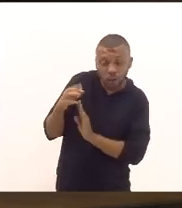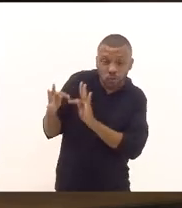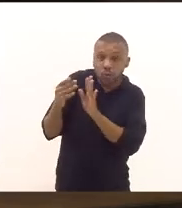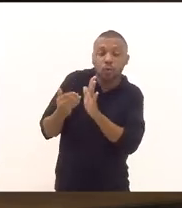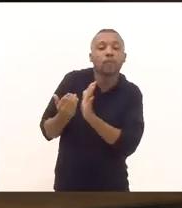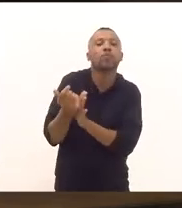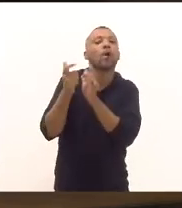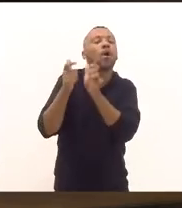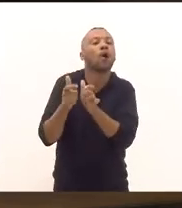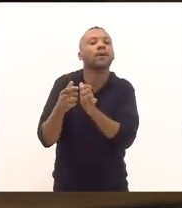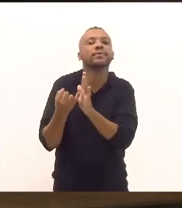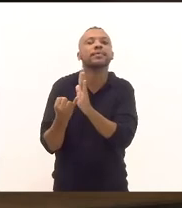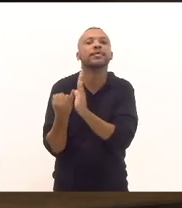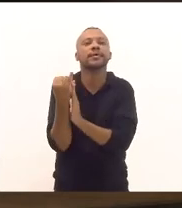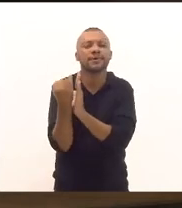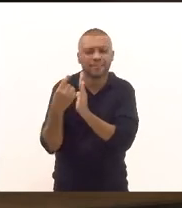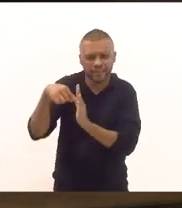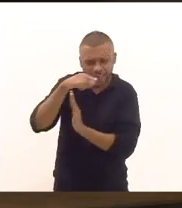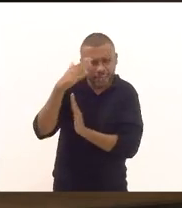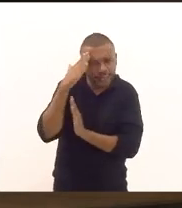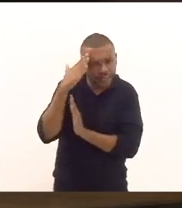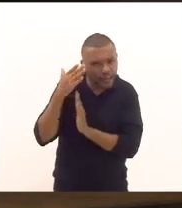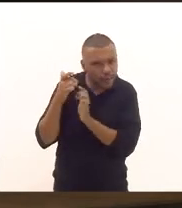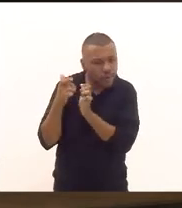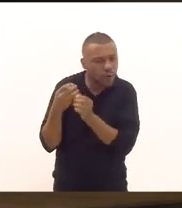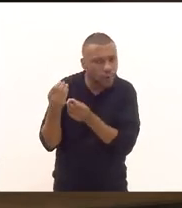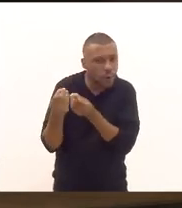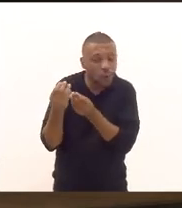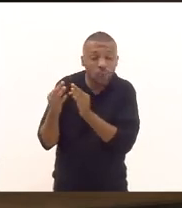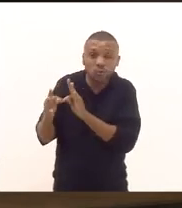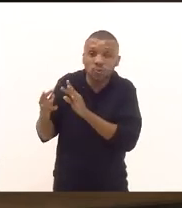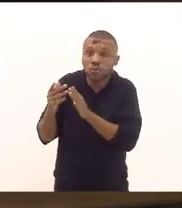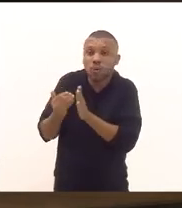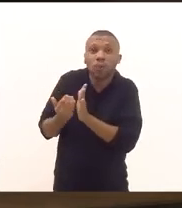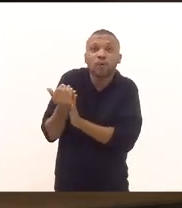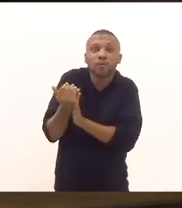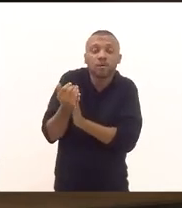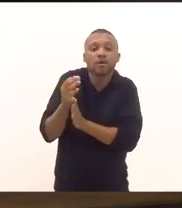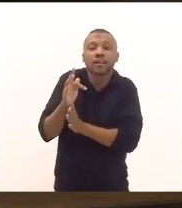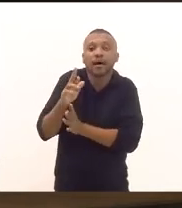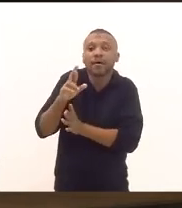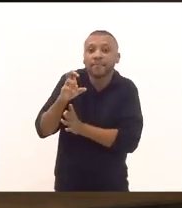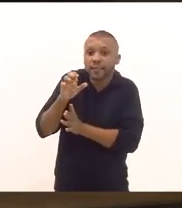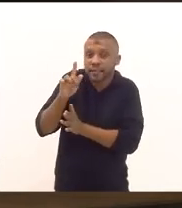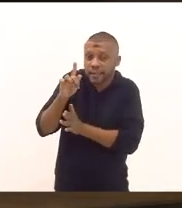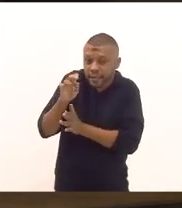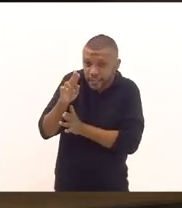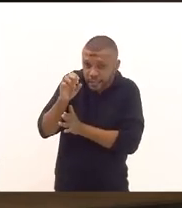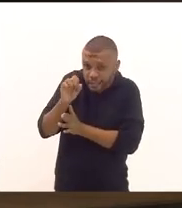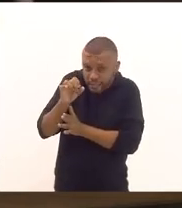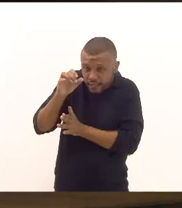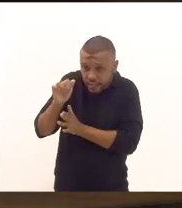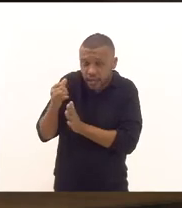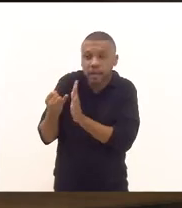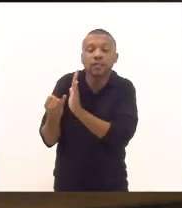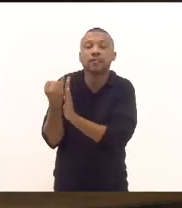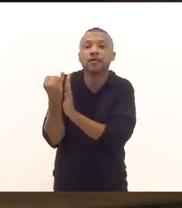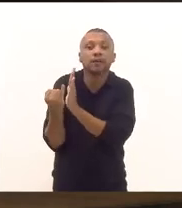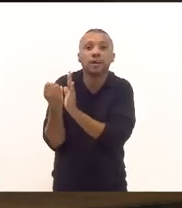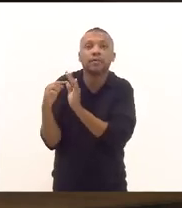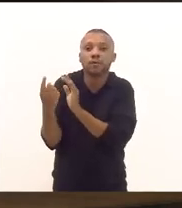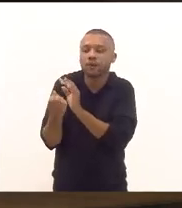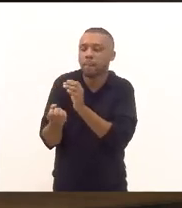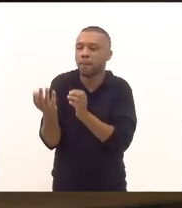começou em Irajá né Vocês estão cientes disso tudo começou na Freguesia de Irajá depois as outras coisas